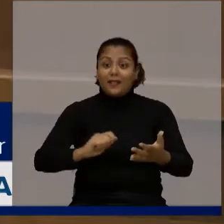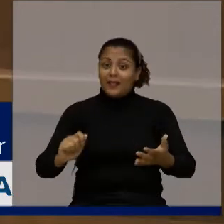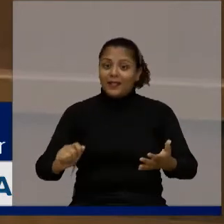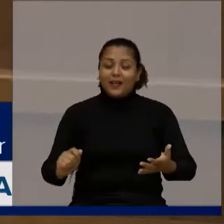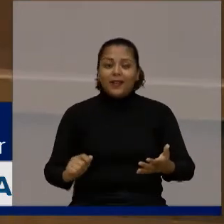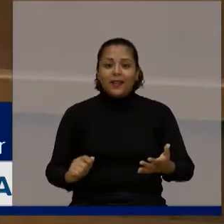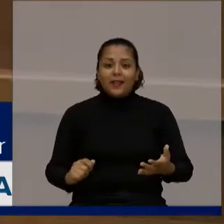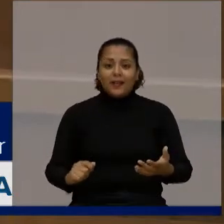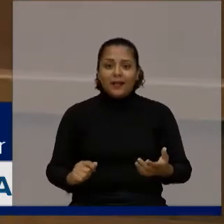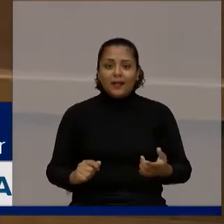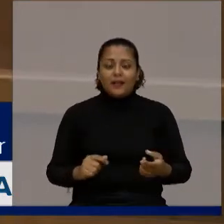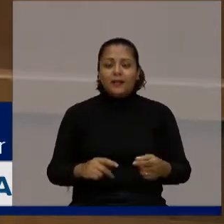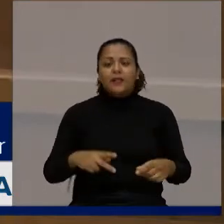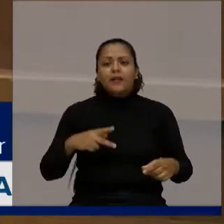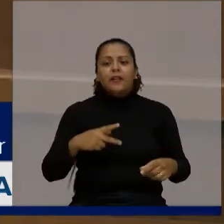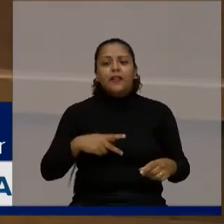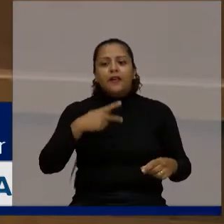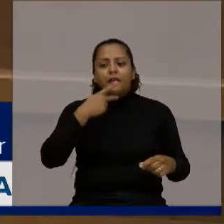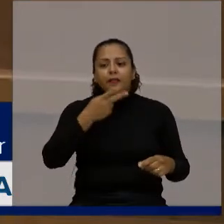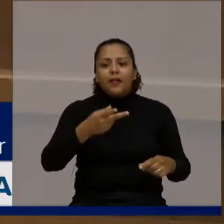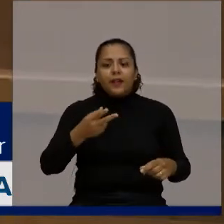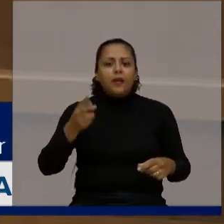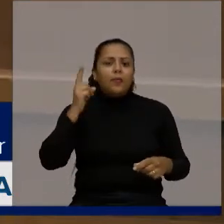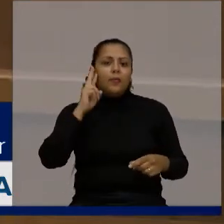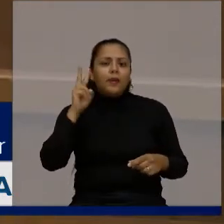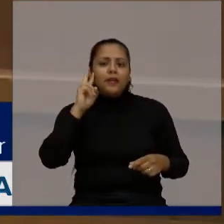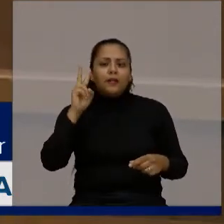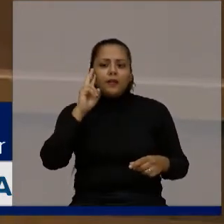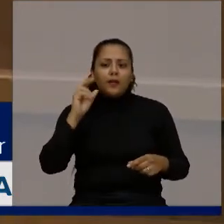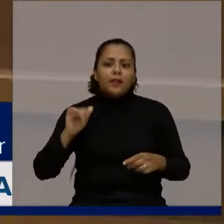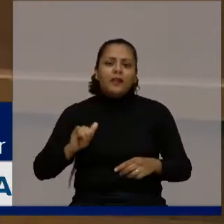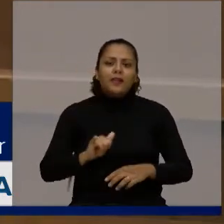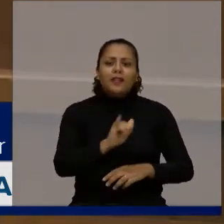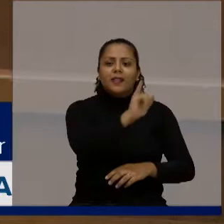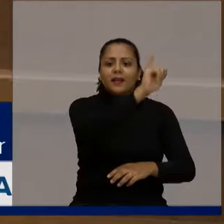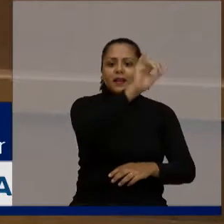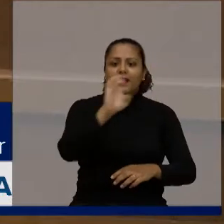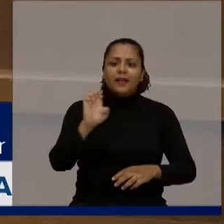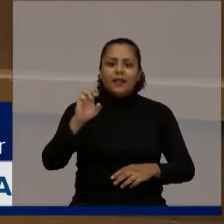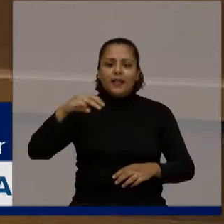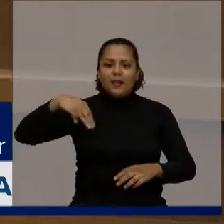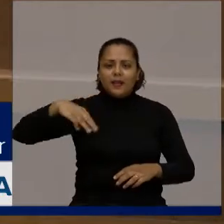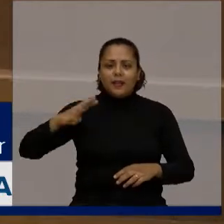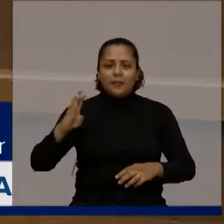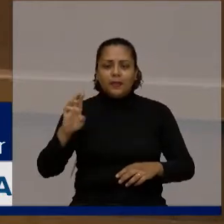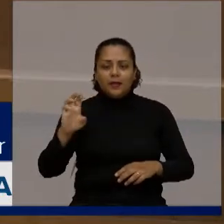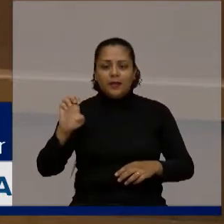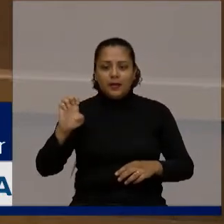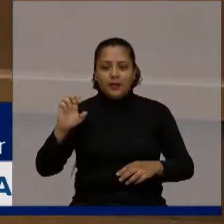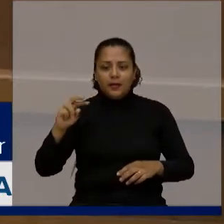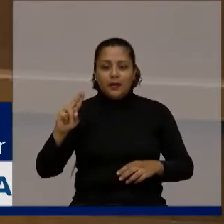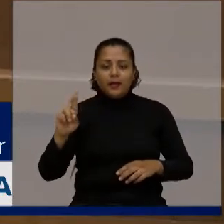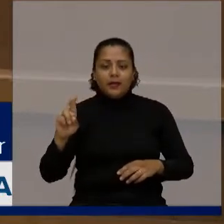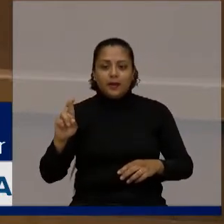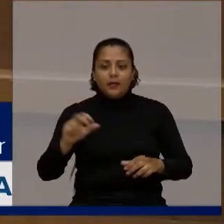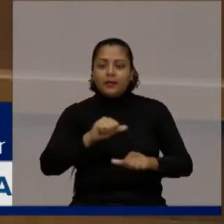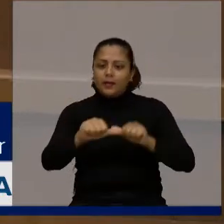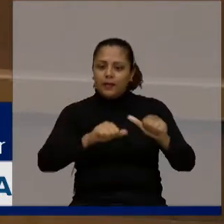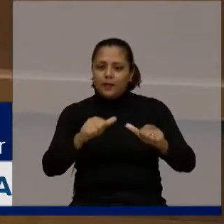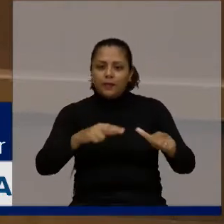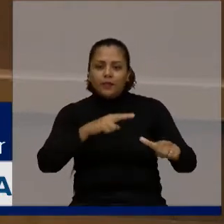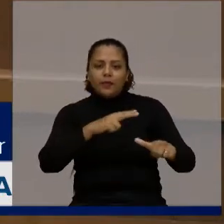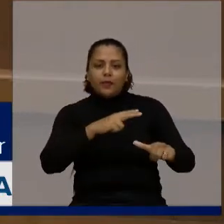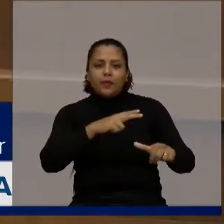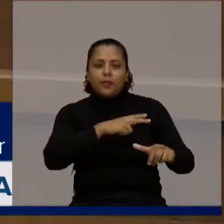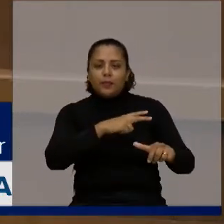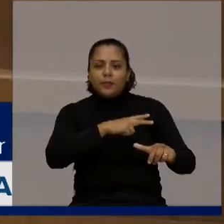contar uma anedota aqui da época do Osiris Silva na Embraer, que quando ela foi privatizada, a então prefeita Ângela